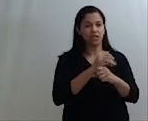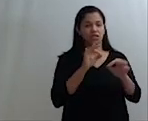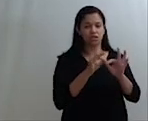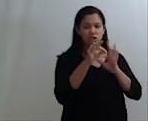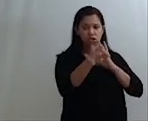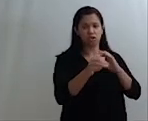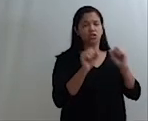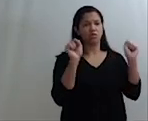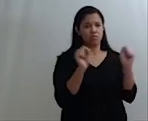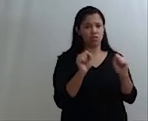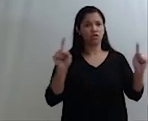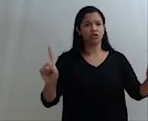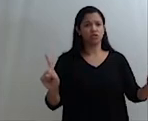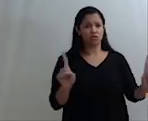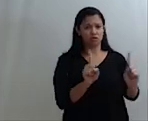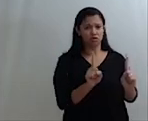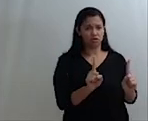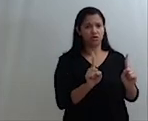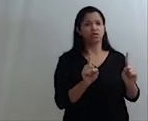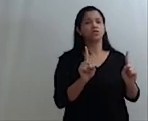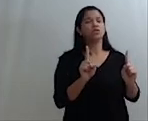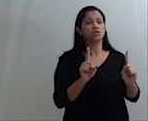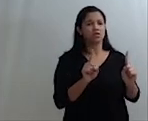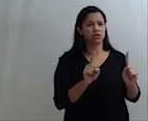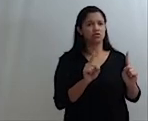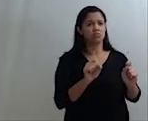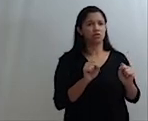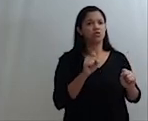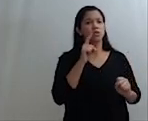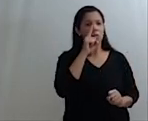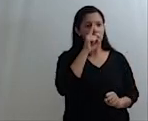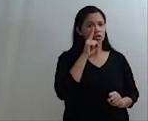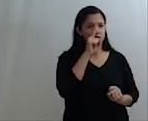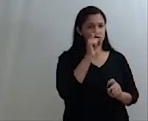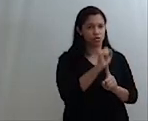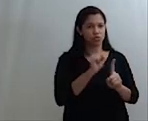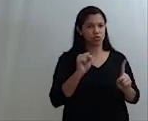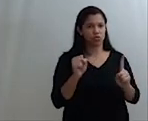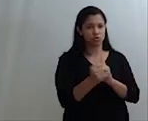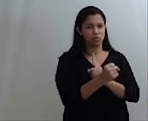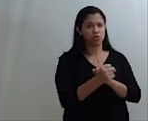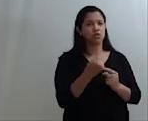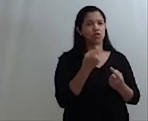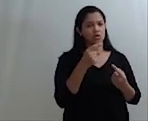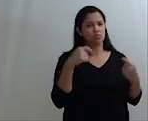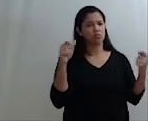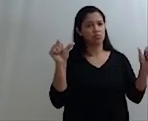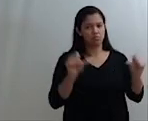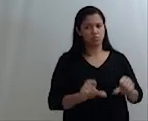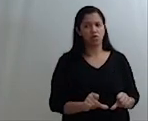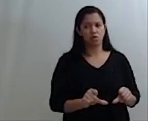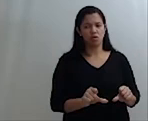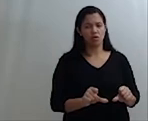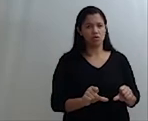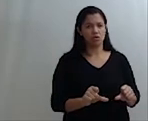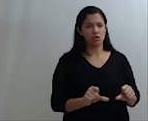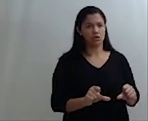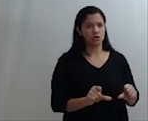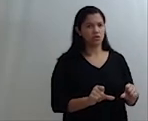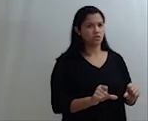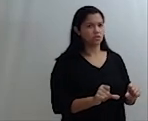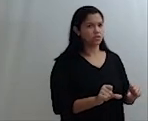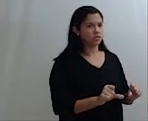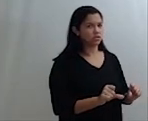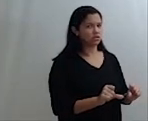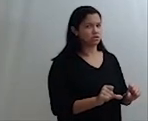disse o ministro Rogério pode trazer um risco social bastante grave e